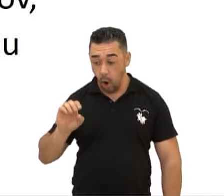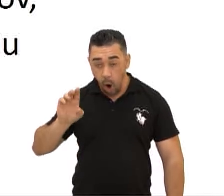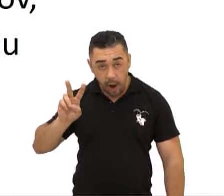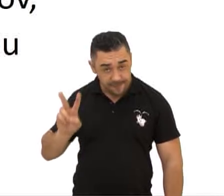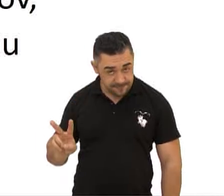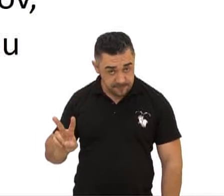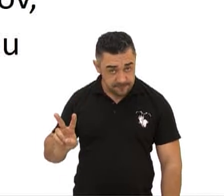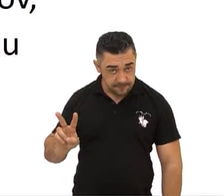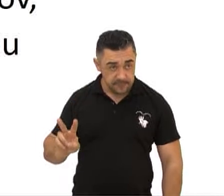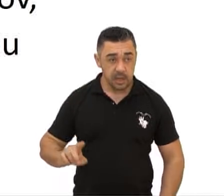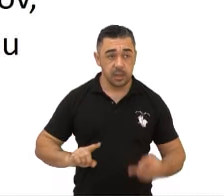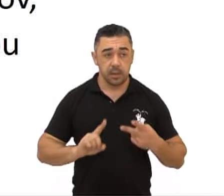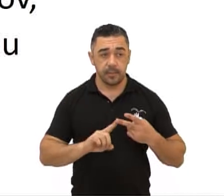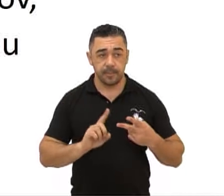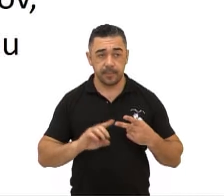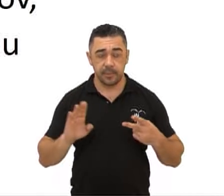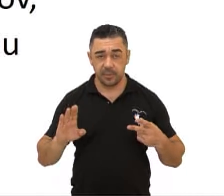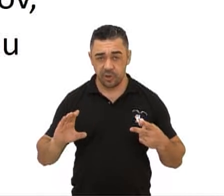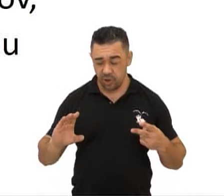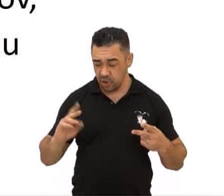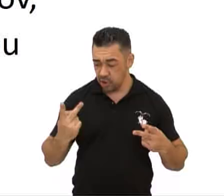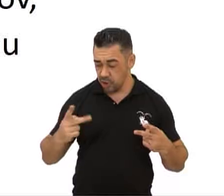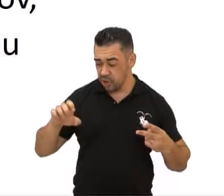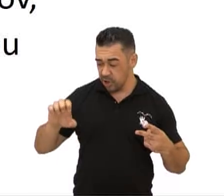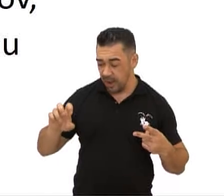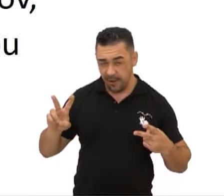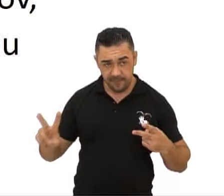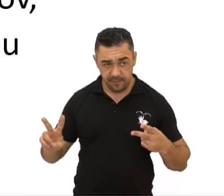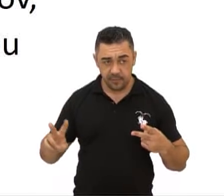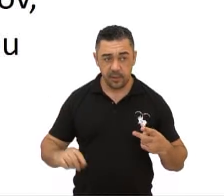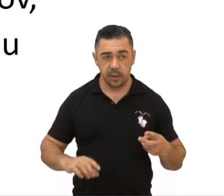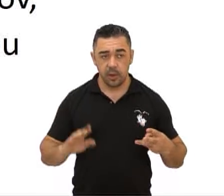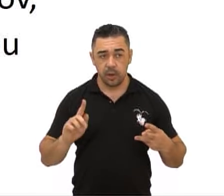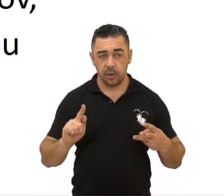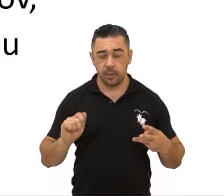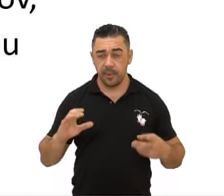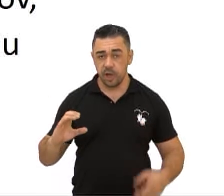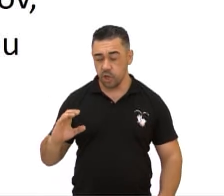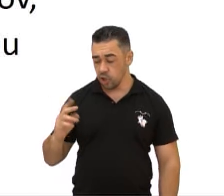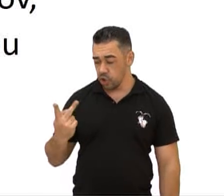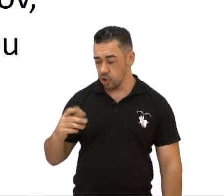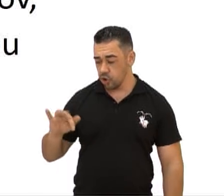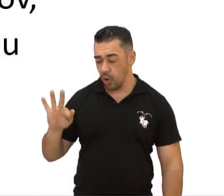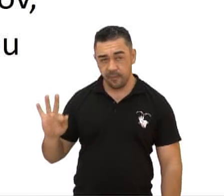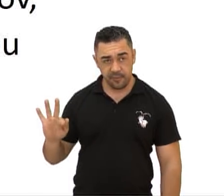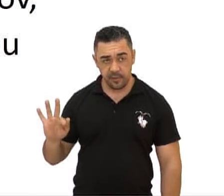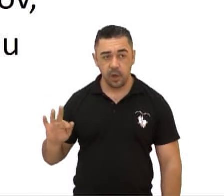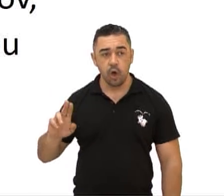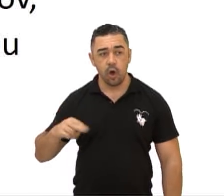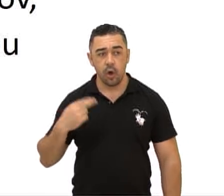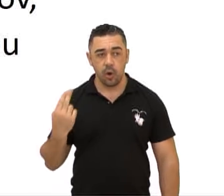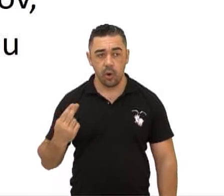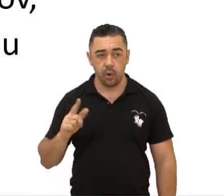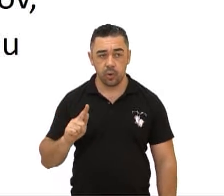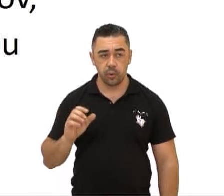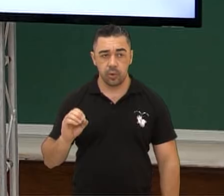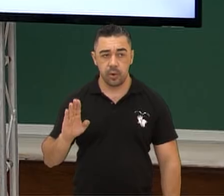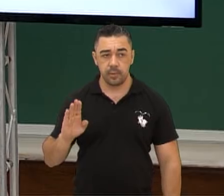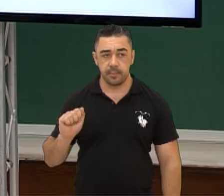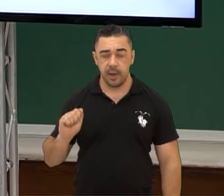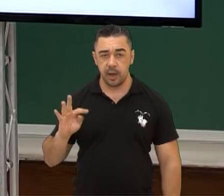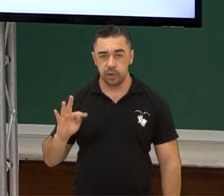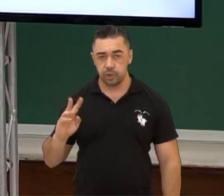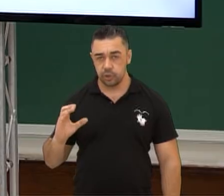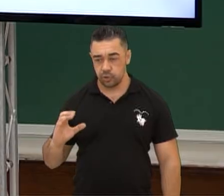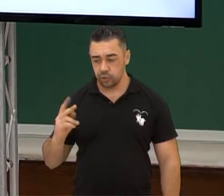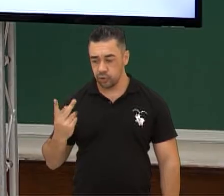ou Gorbachev, Gorbachev ou Gorbachev. Professor, é tudo a mesma